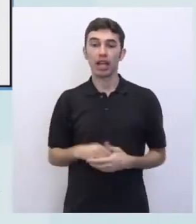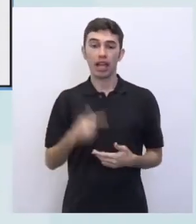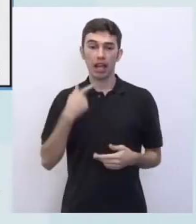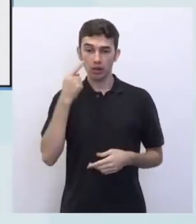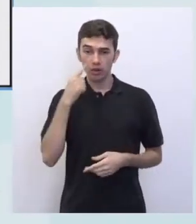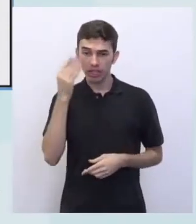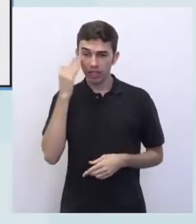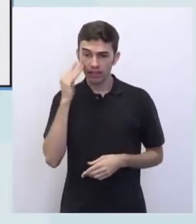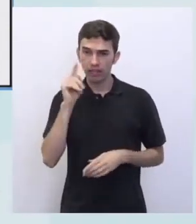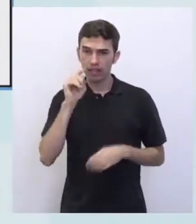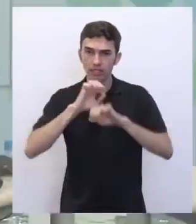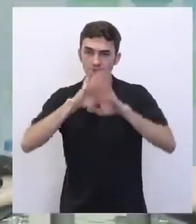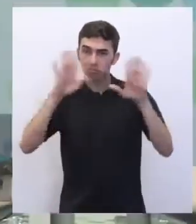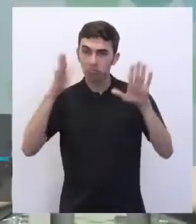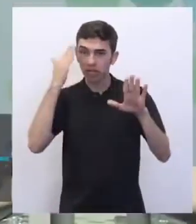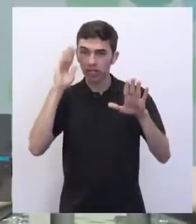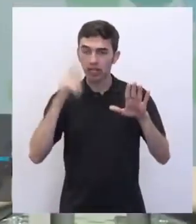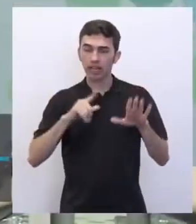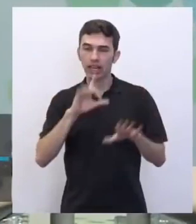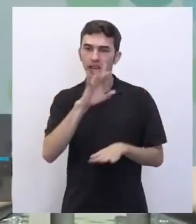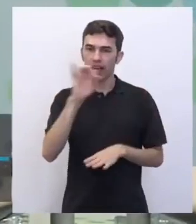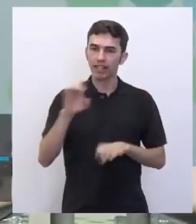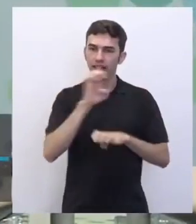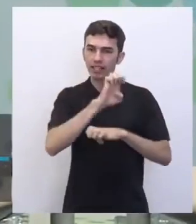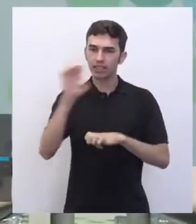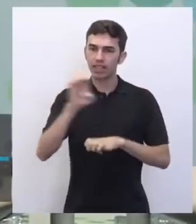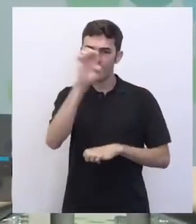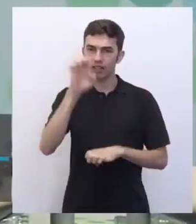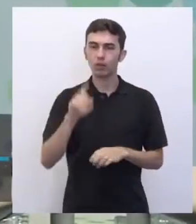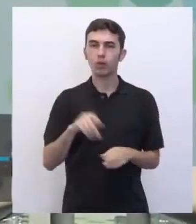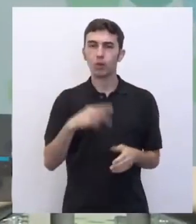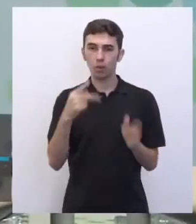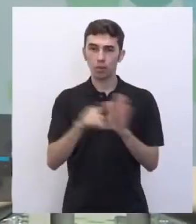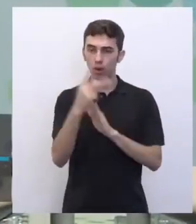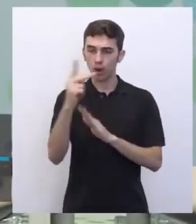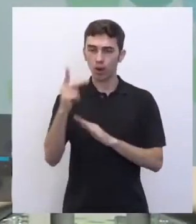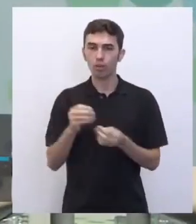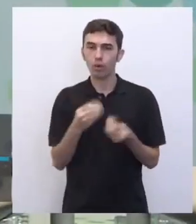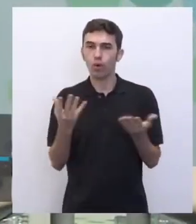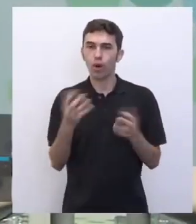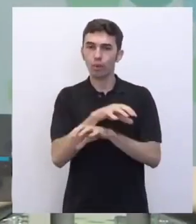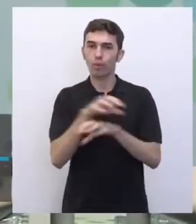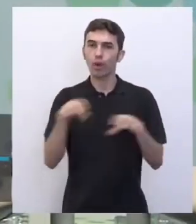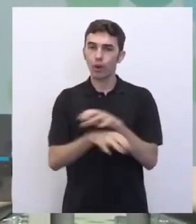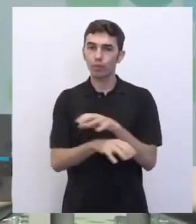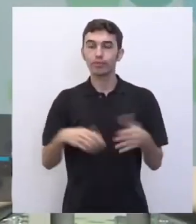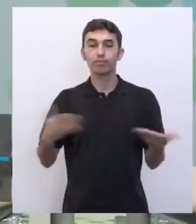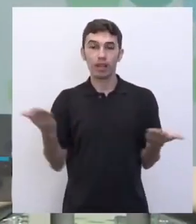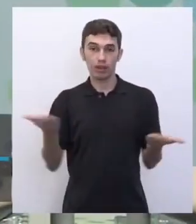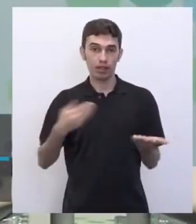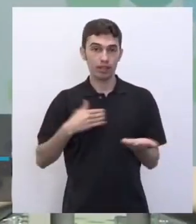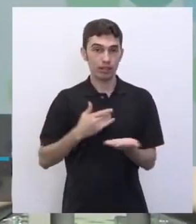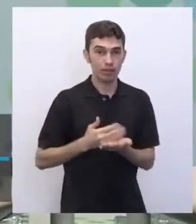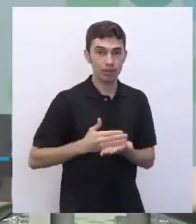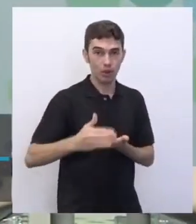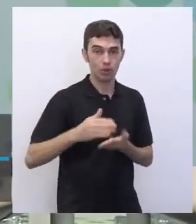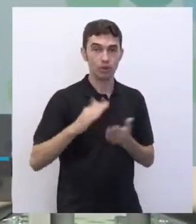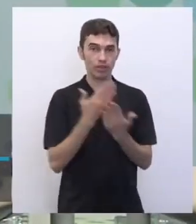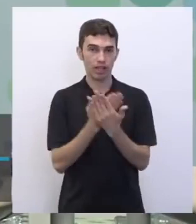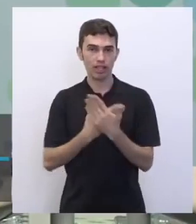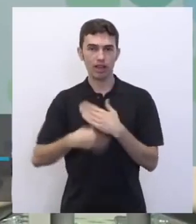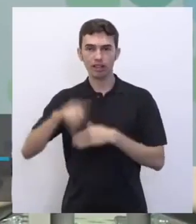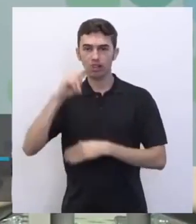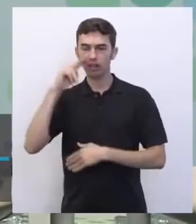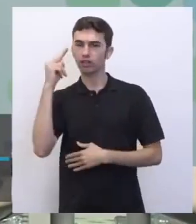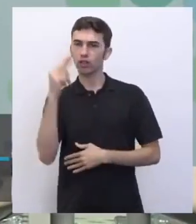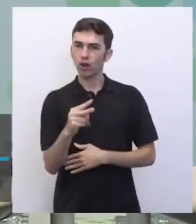pertencem, né? Então é bem interessante fazer essa análise. E para que a gente consiga dar início aí à nossa aula, fazendo esse olhar,